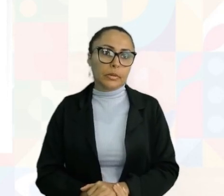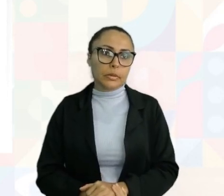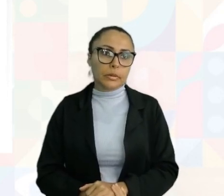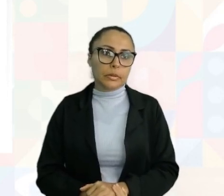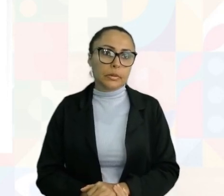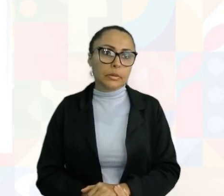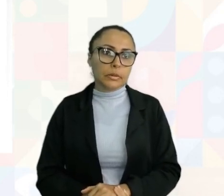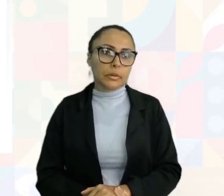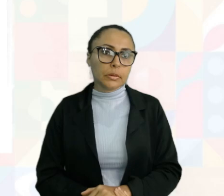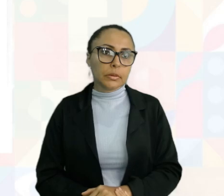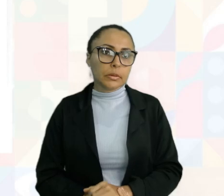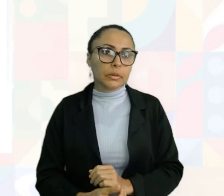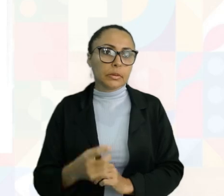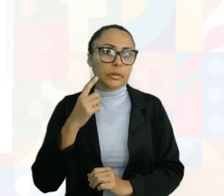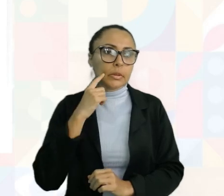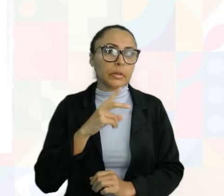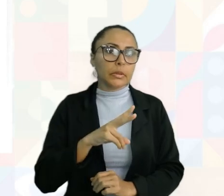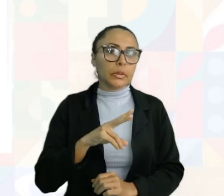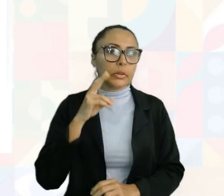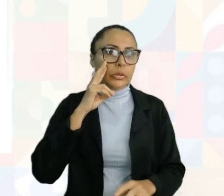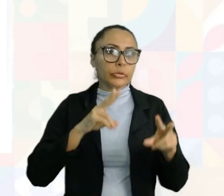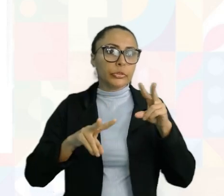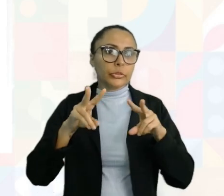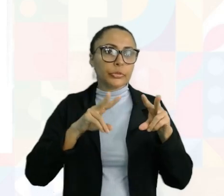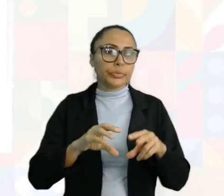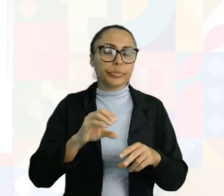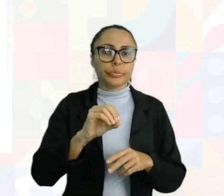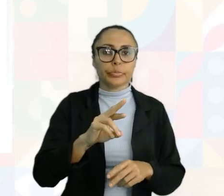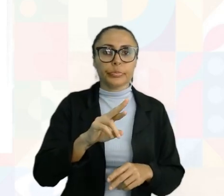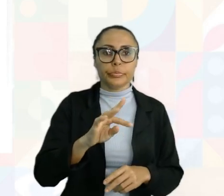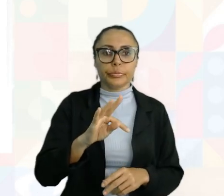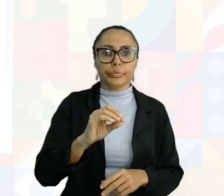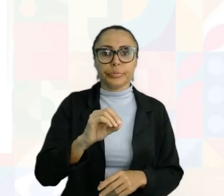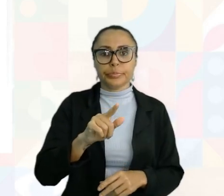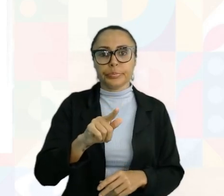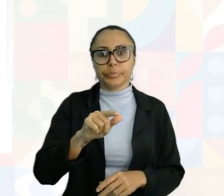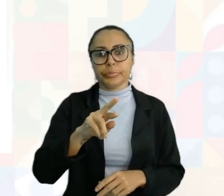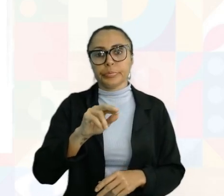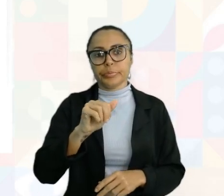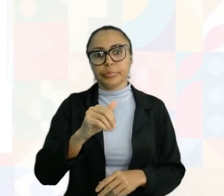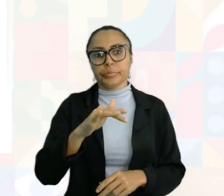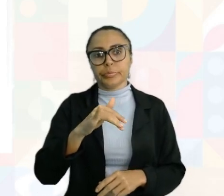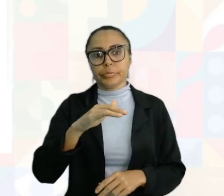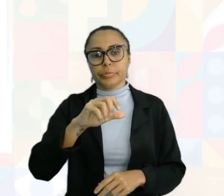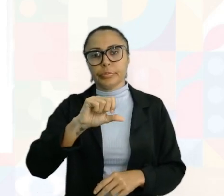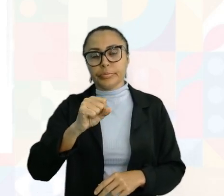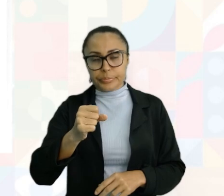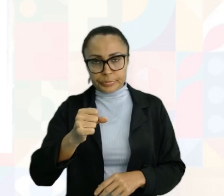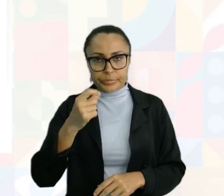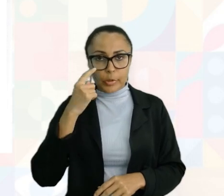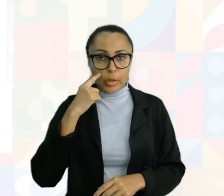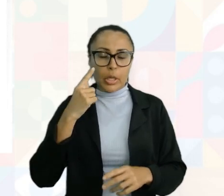questão das vistas ortográficas, isso é muito importante quando a gente trabalha, de novo, com a questão do mobiliário, com a